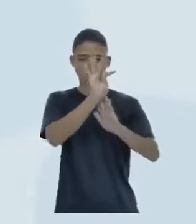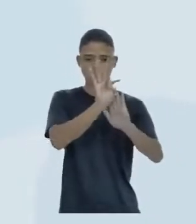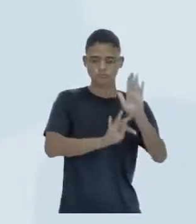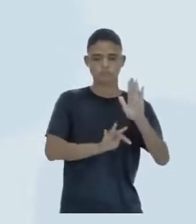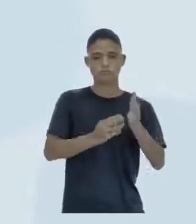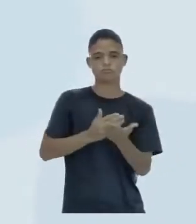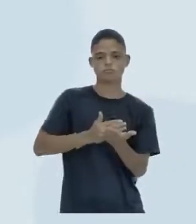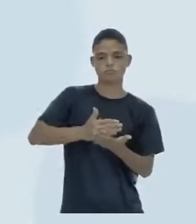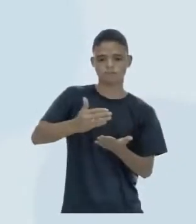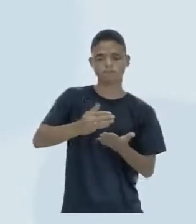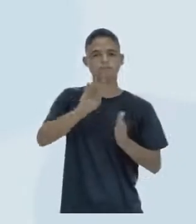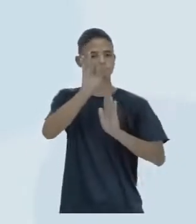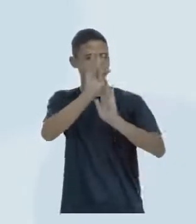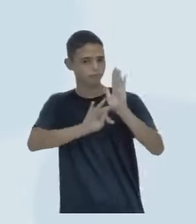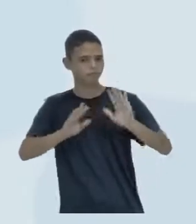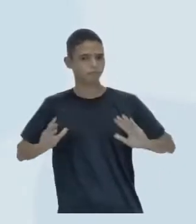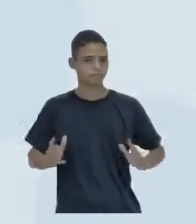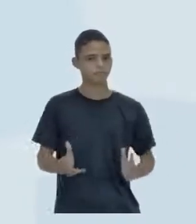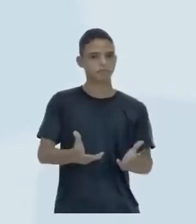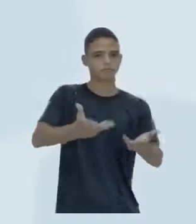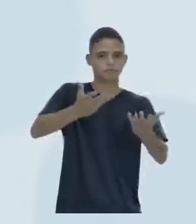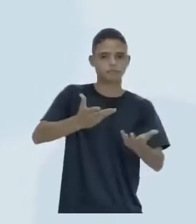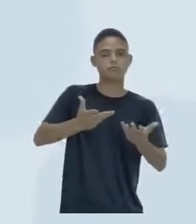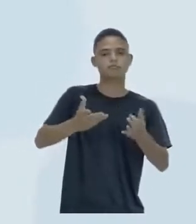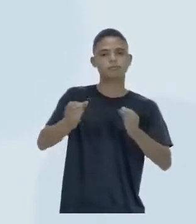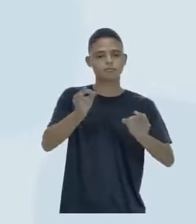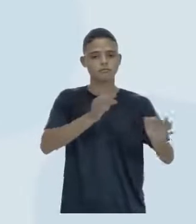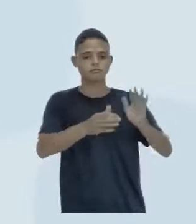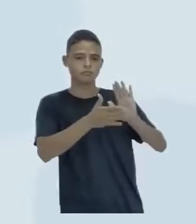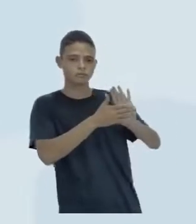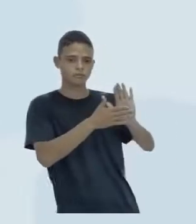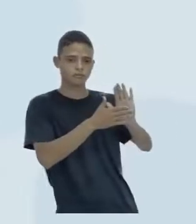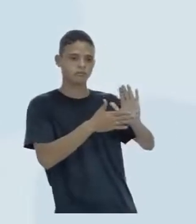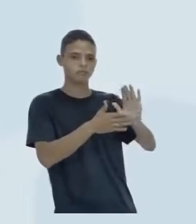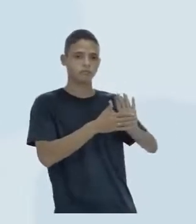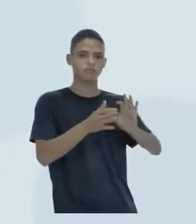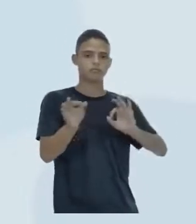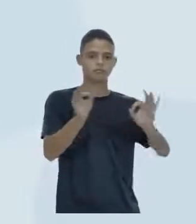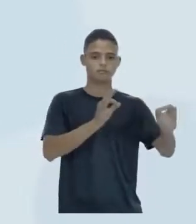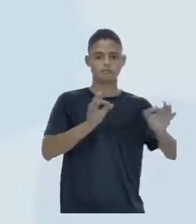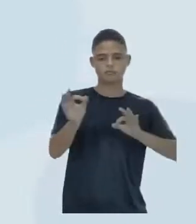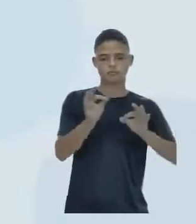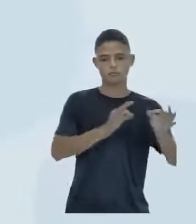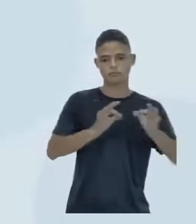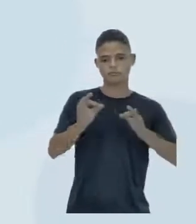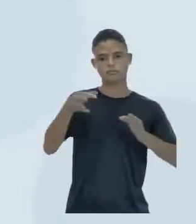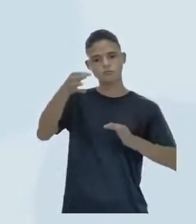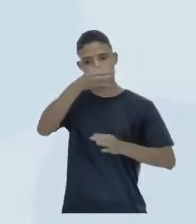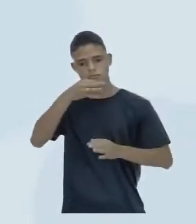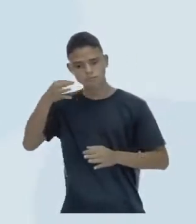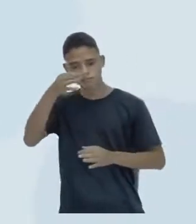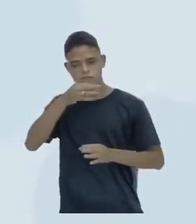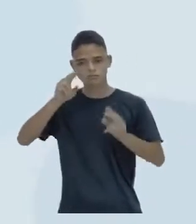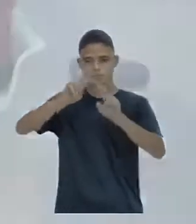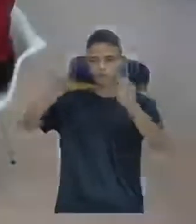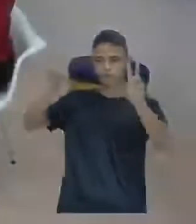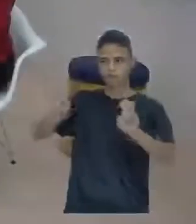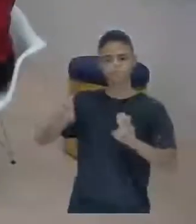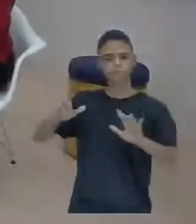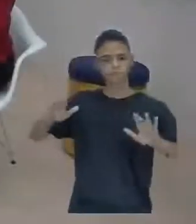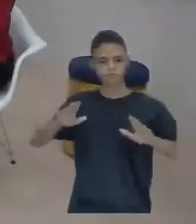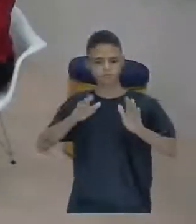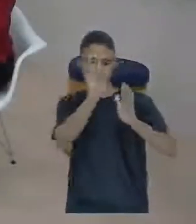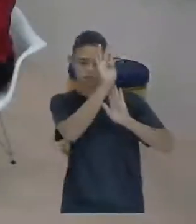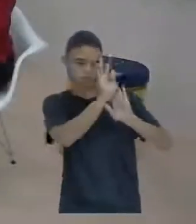textos motivadores propor a elaboração de um artigo de opinião. Gostei desses textos motivadores, interessante, hein? Textos